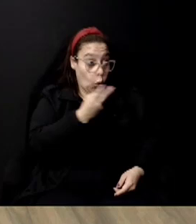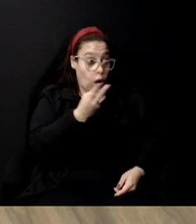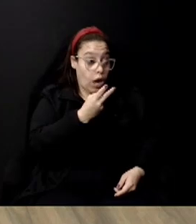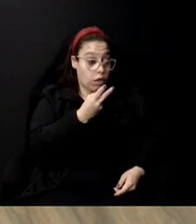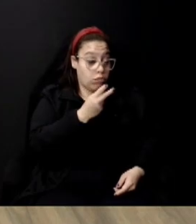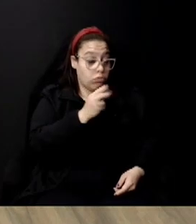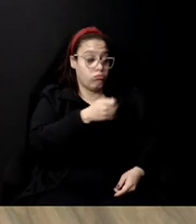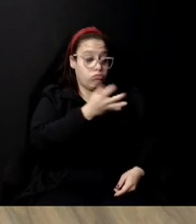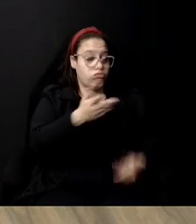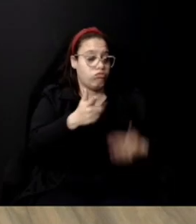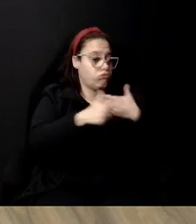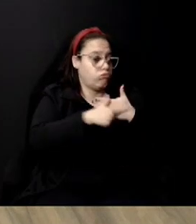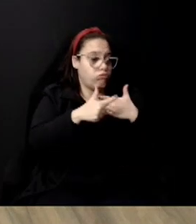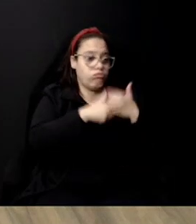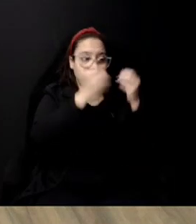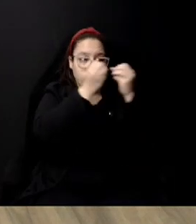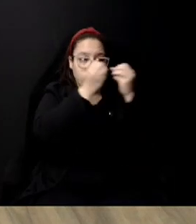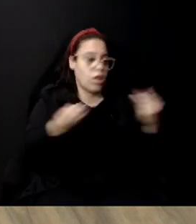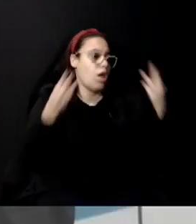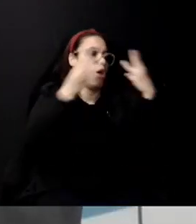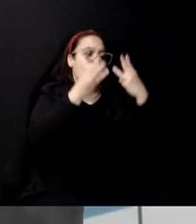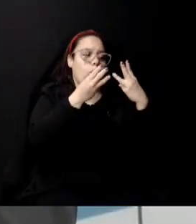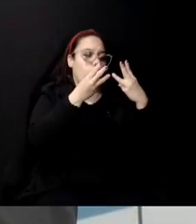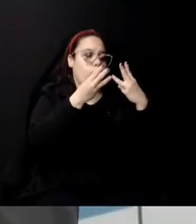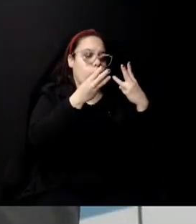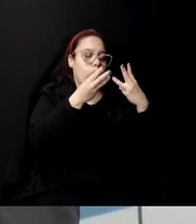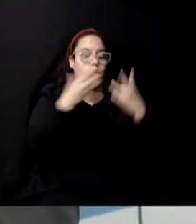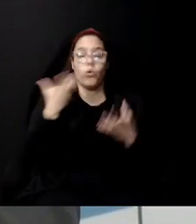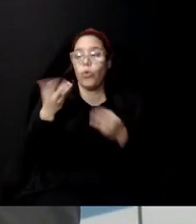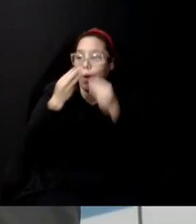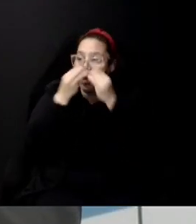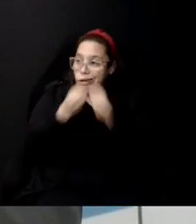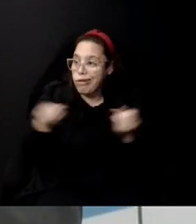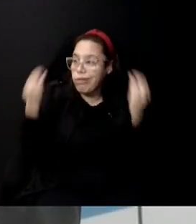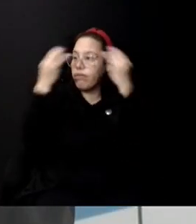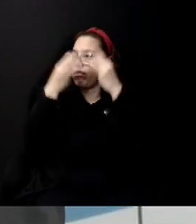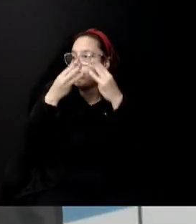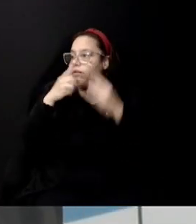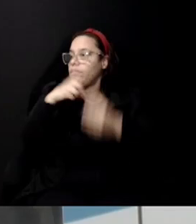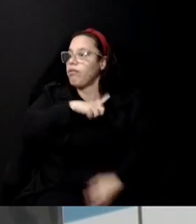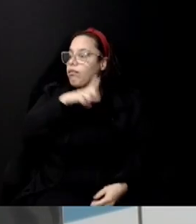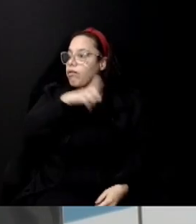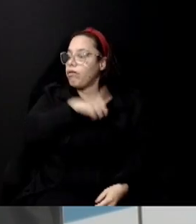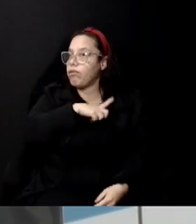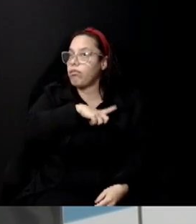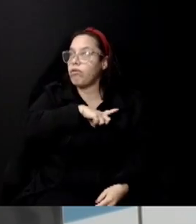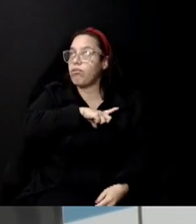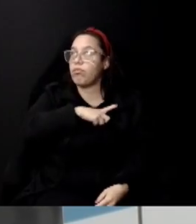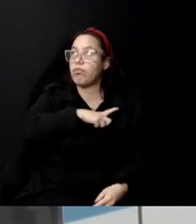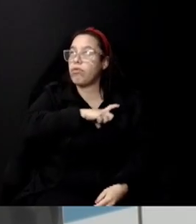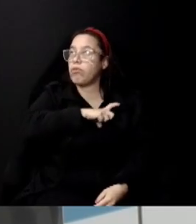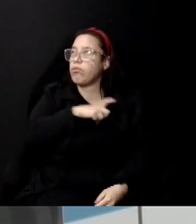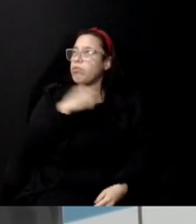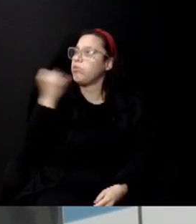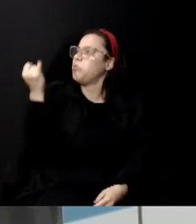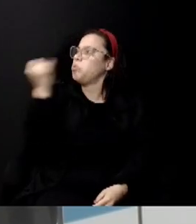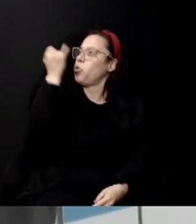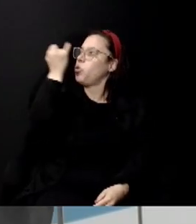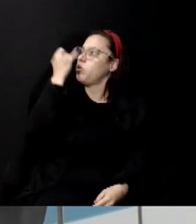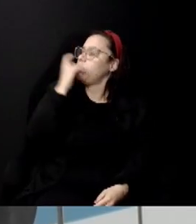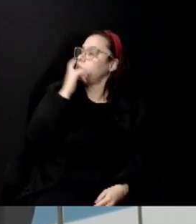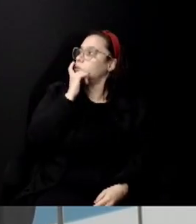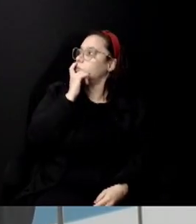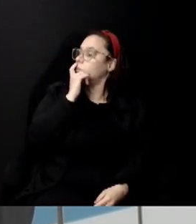papel das Nações Unidas? Bom, as Nações Unidas, elas têm uma função essencial de